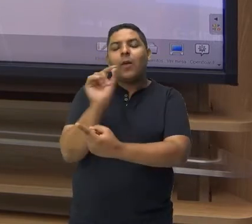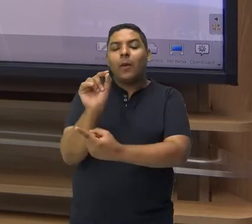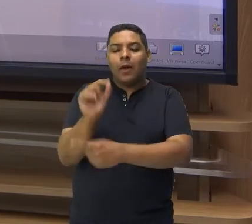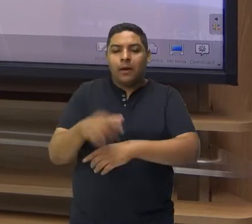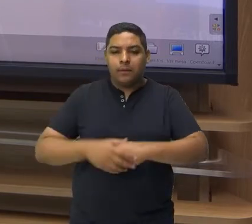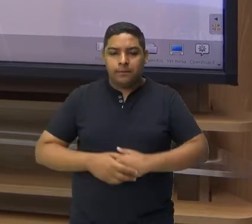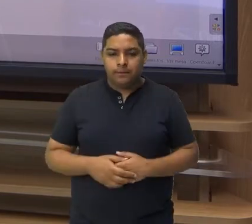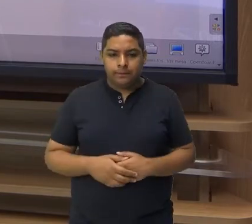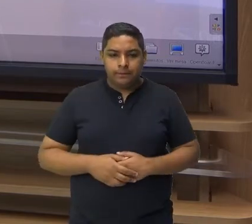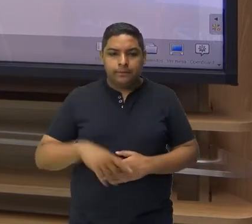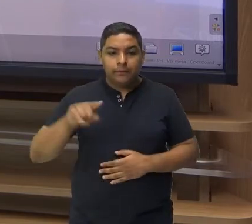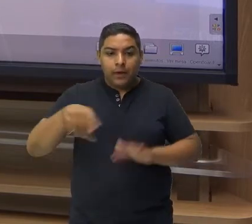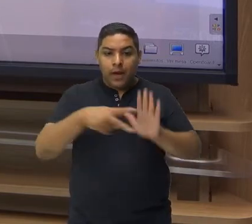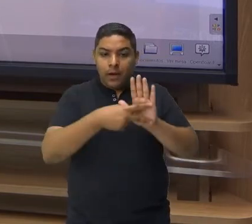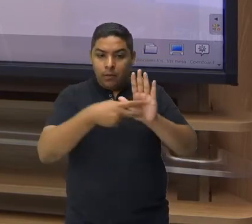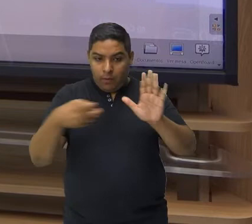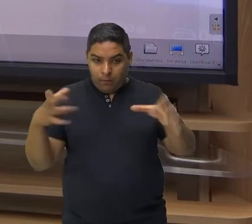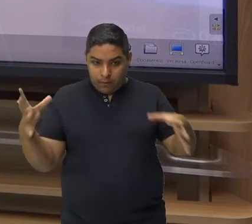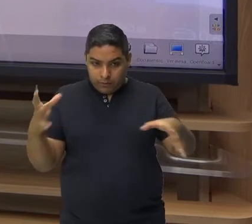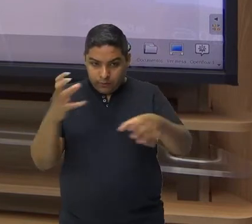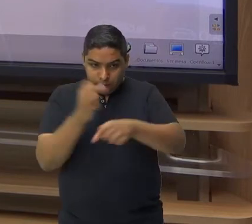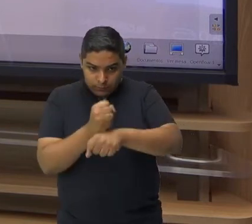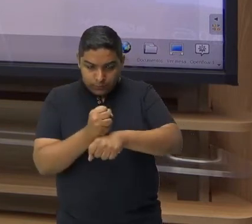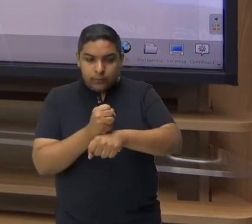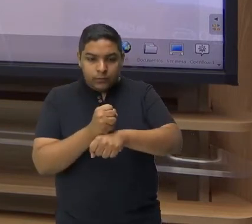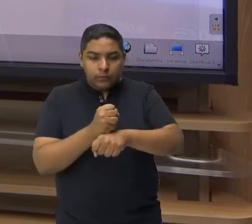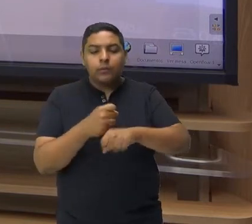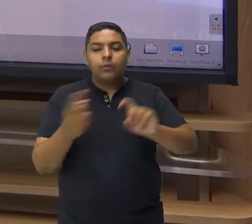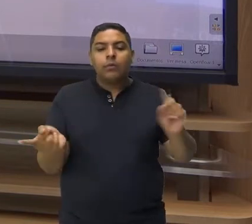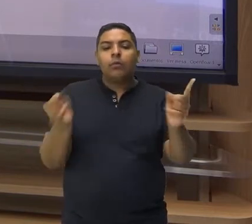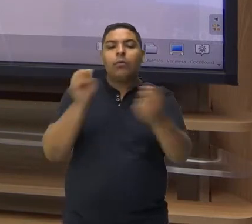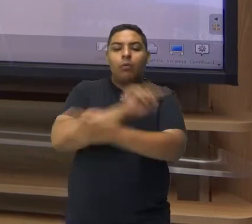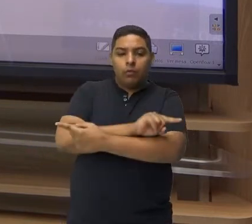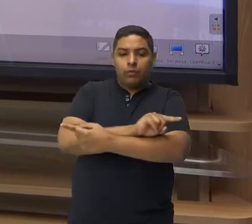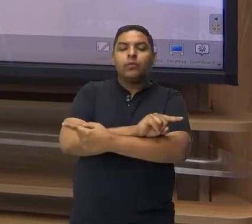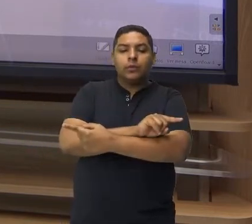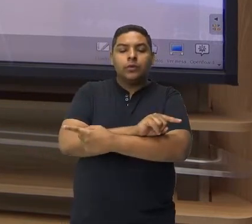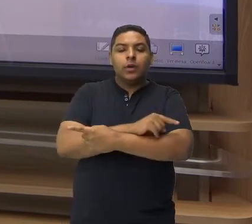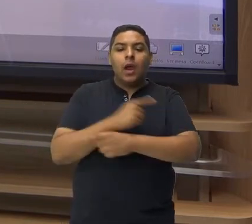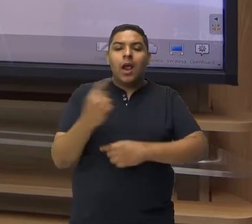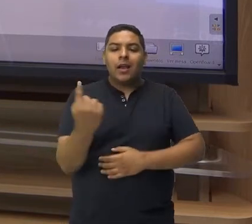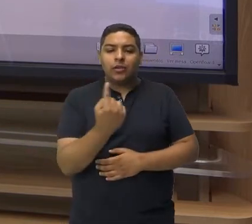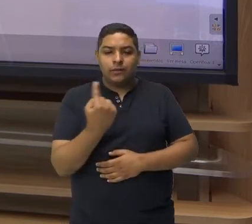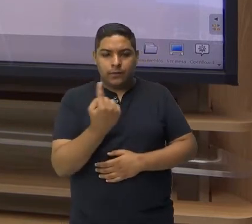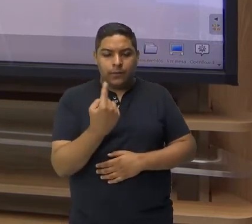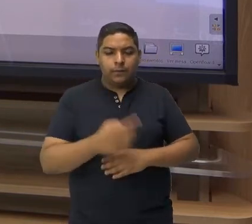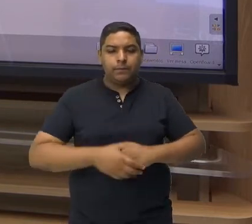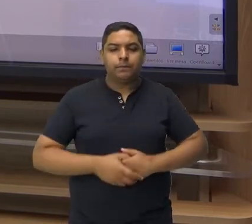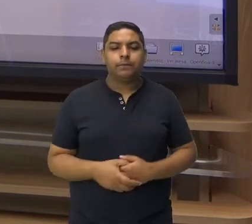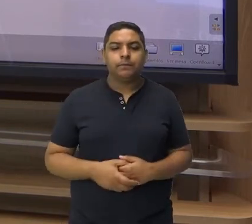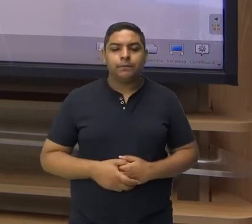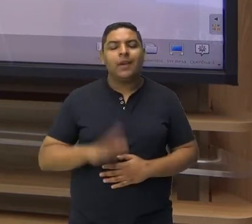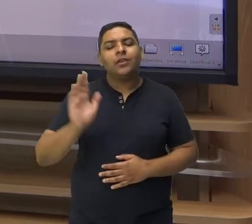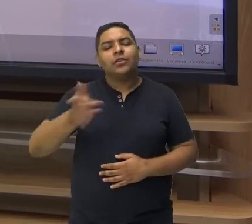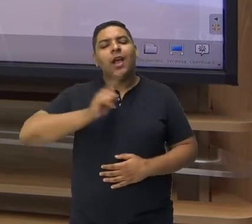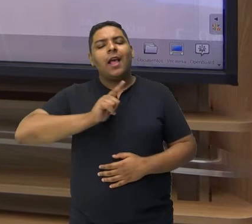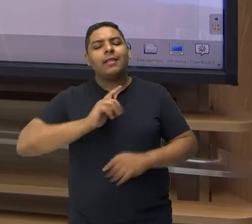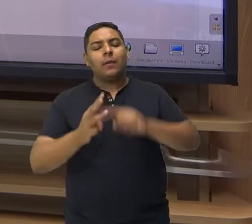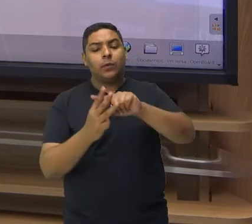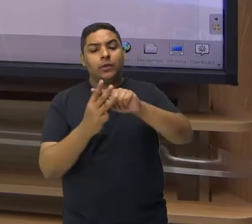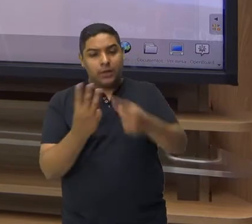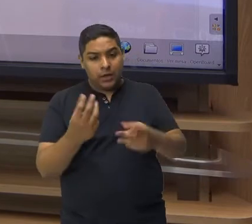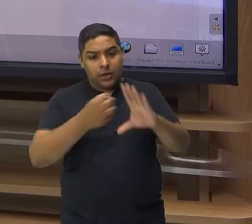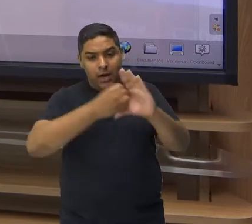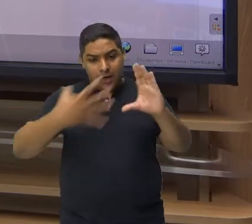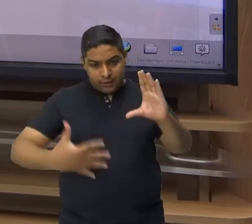vai ser igual à soma dos inversos das capacitâncias individuais, beleza? Então, nós já temos aí as 3 características